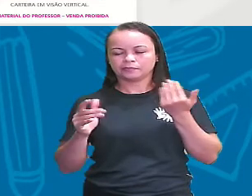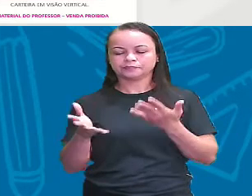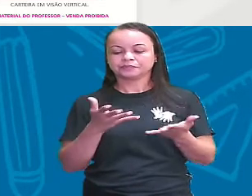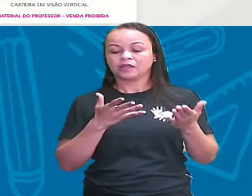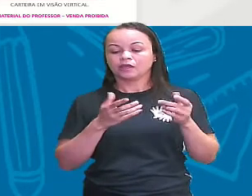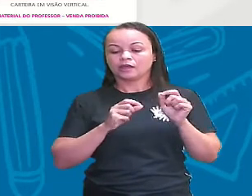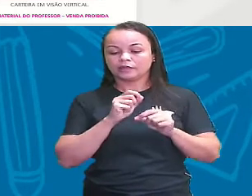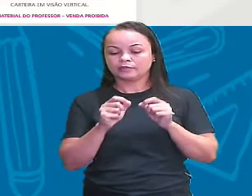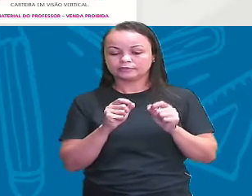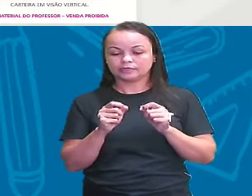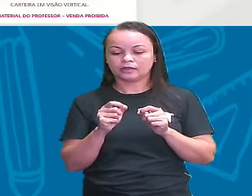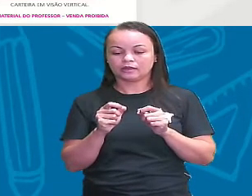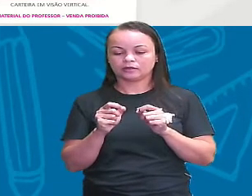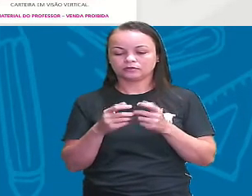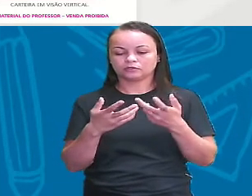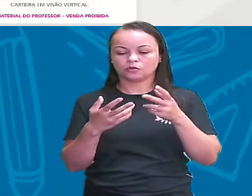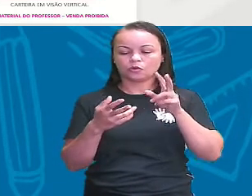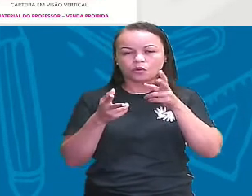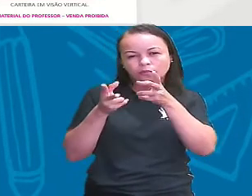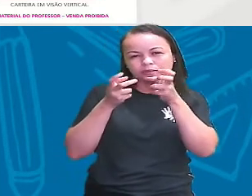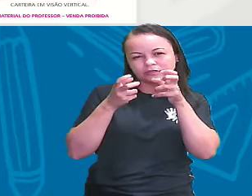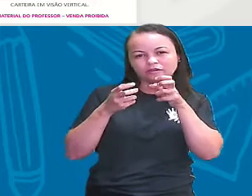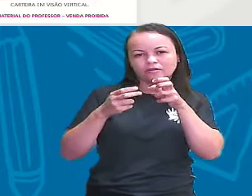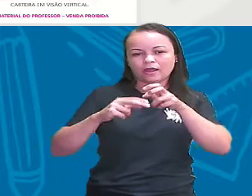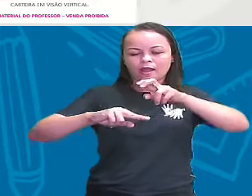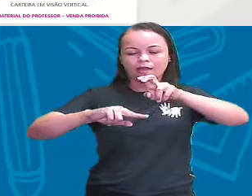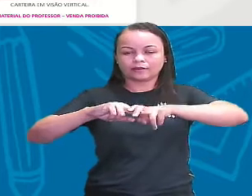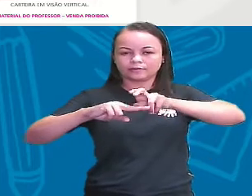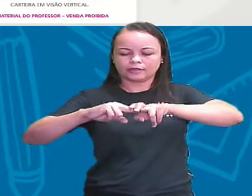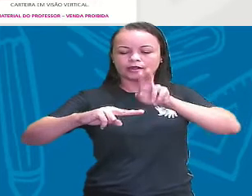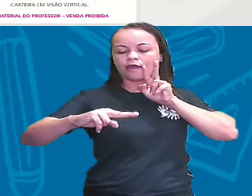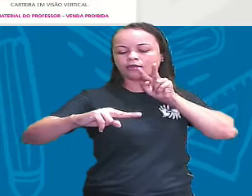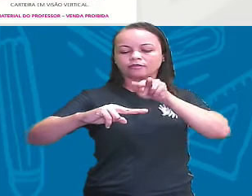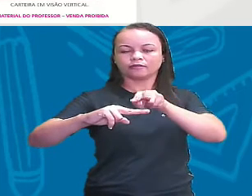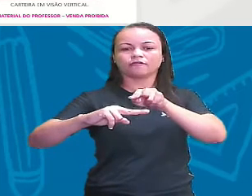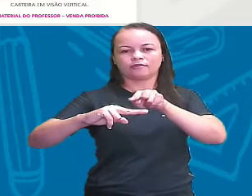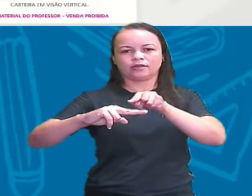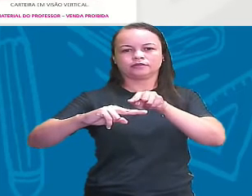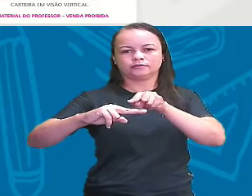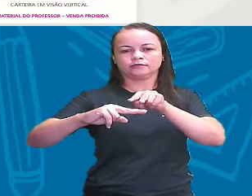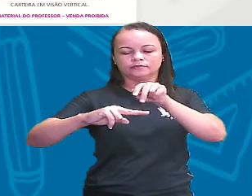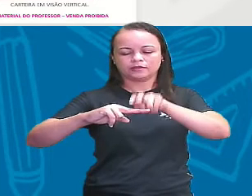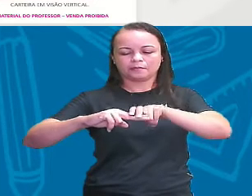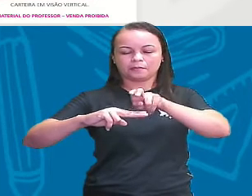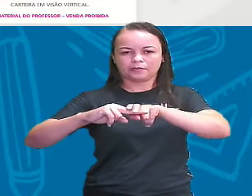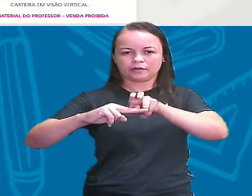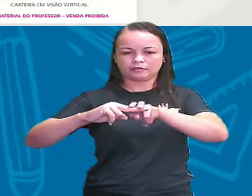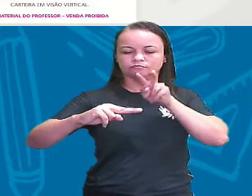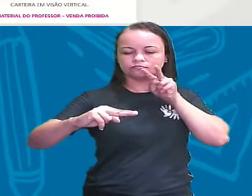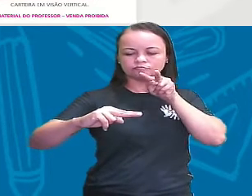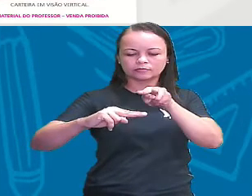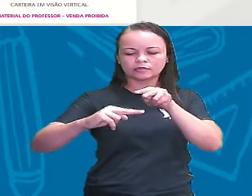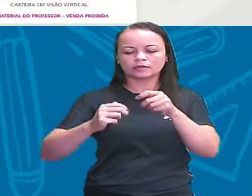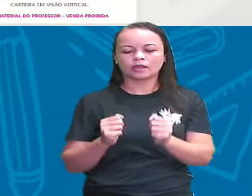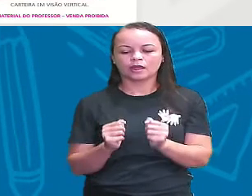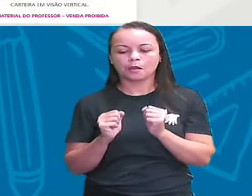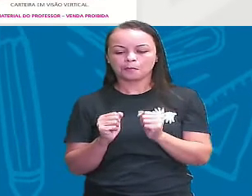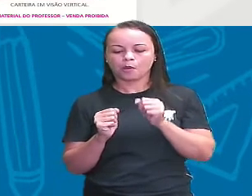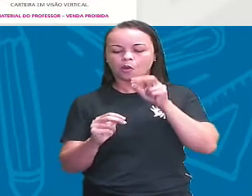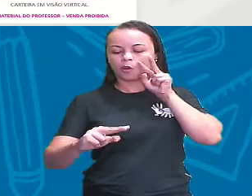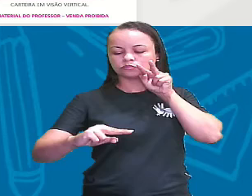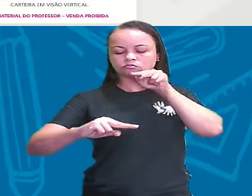visão, ó, observar a carteira de frente, que é a visão frontal, como eu disse para vocês, a visão frontal, a